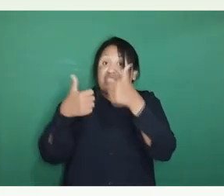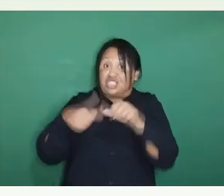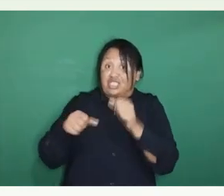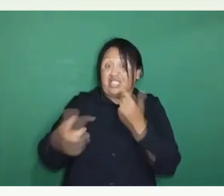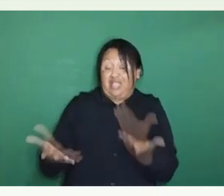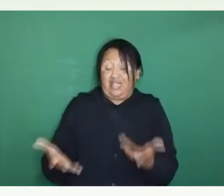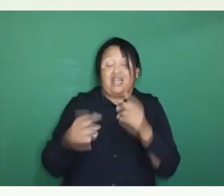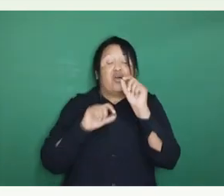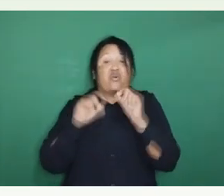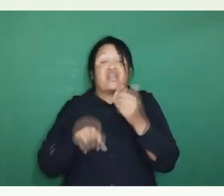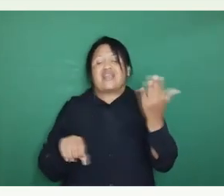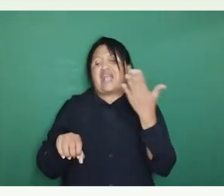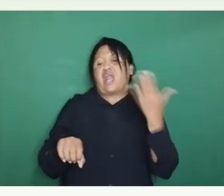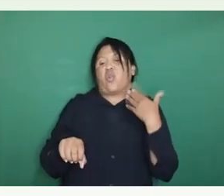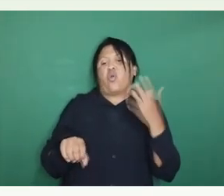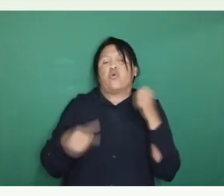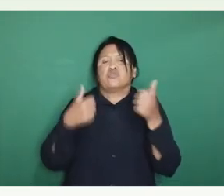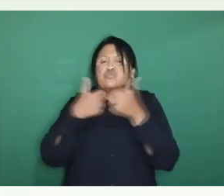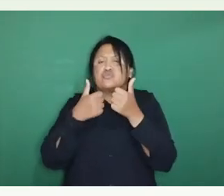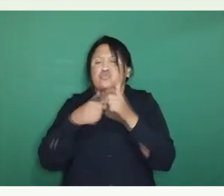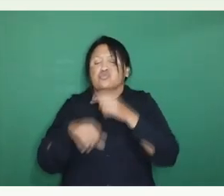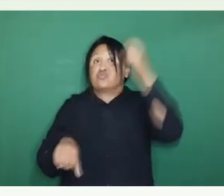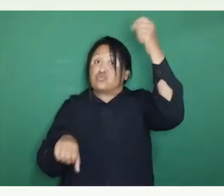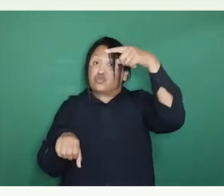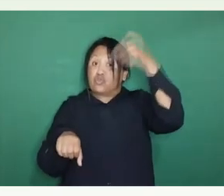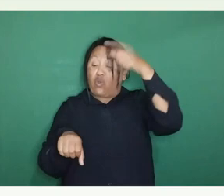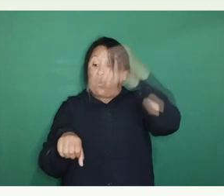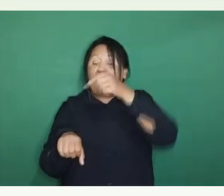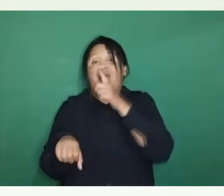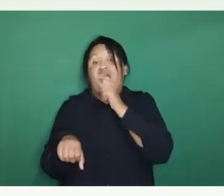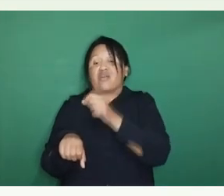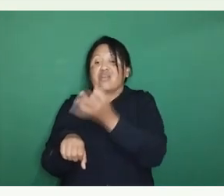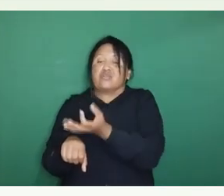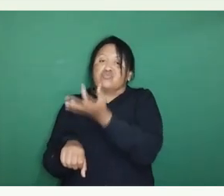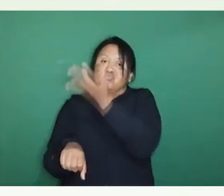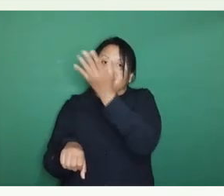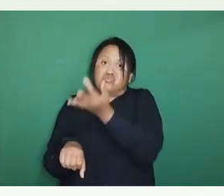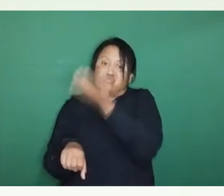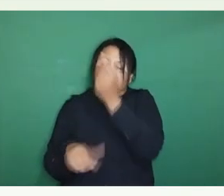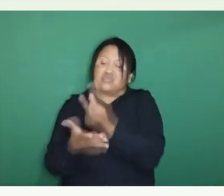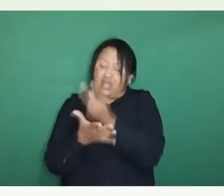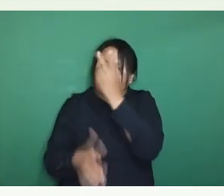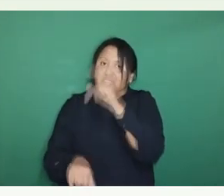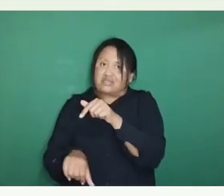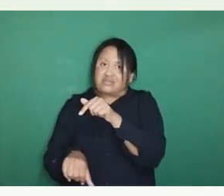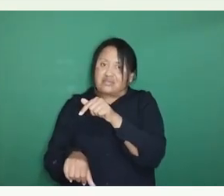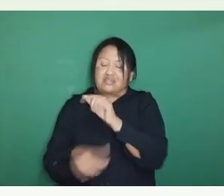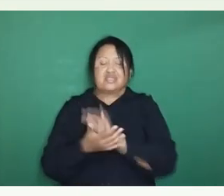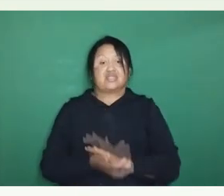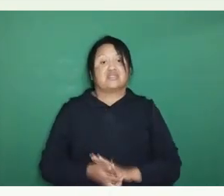evaporando né tiver incidência de calor né outro sol ela esse fenômeno vai